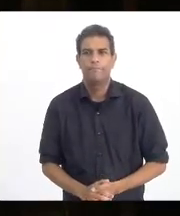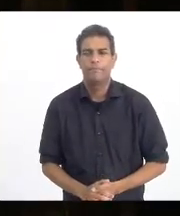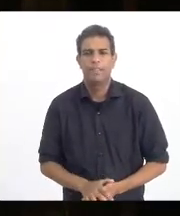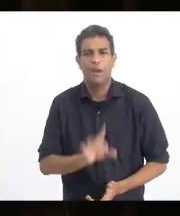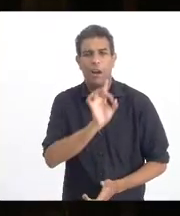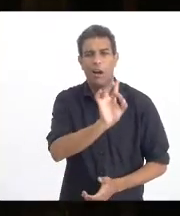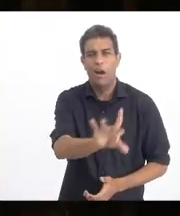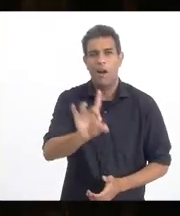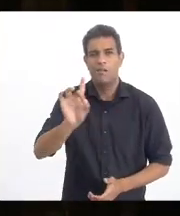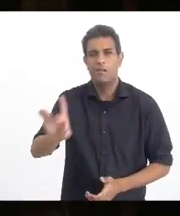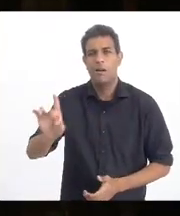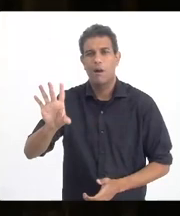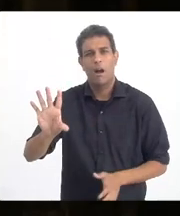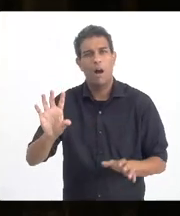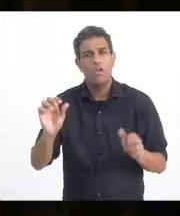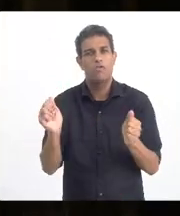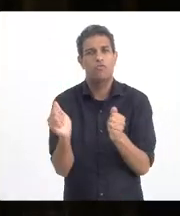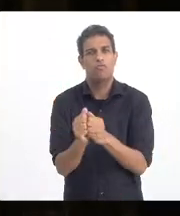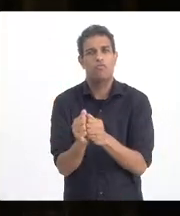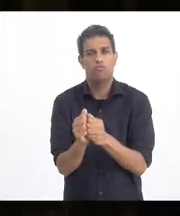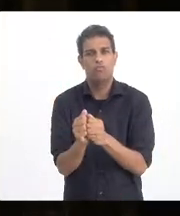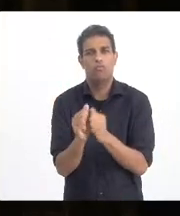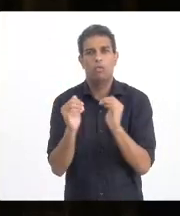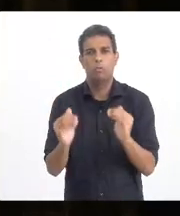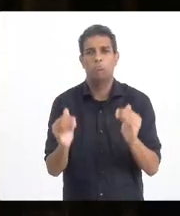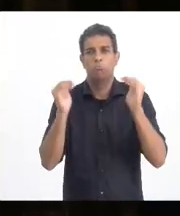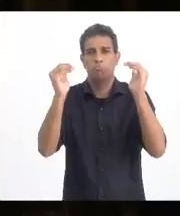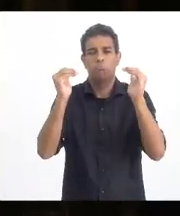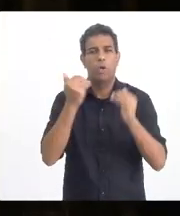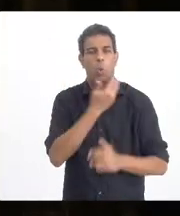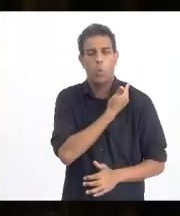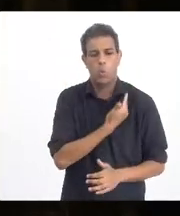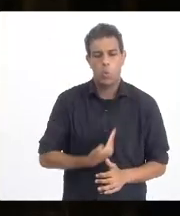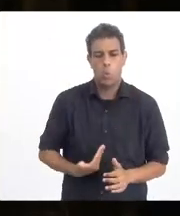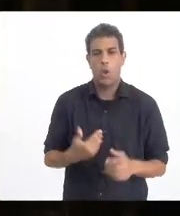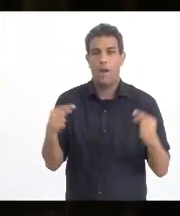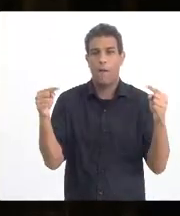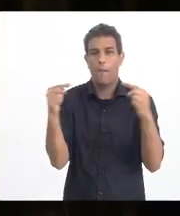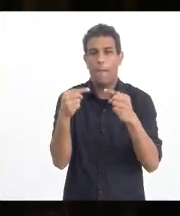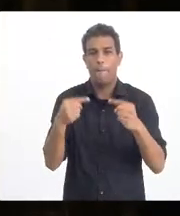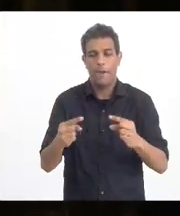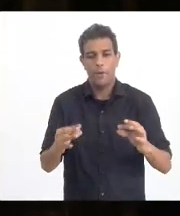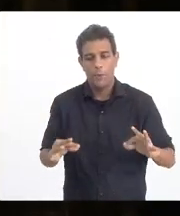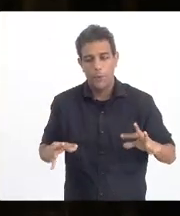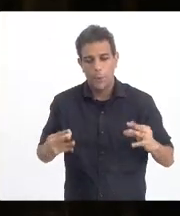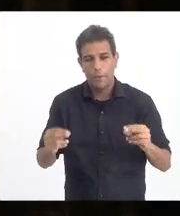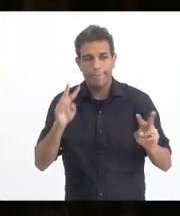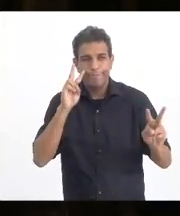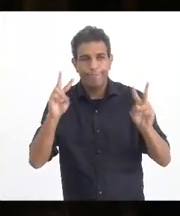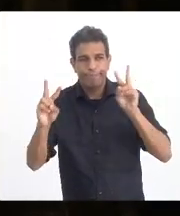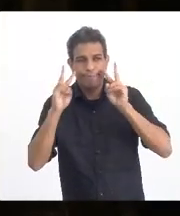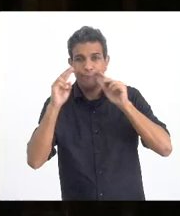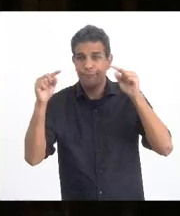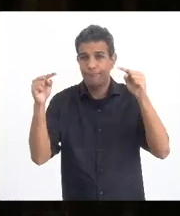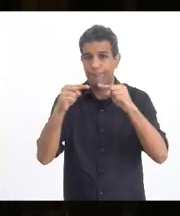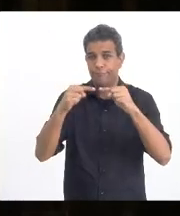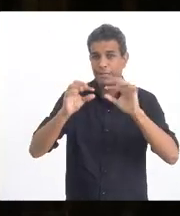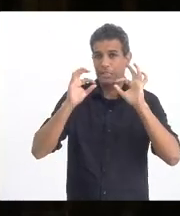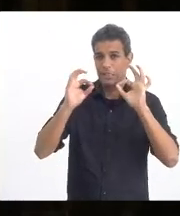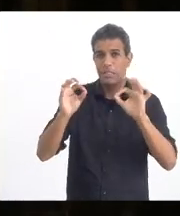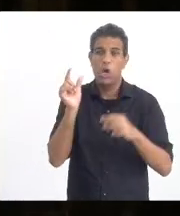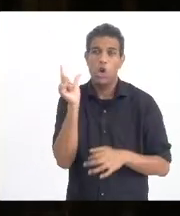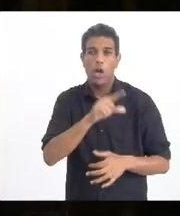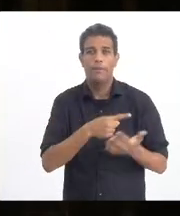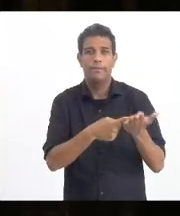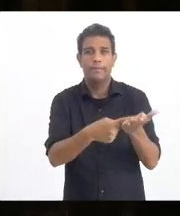Cabe ao Parlamento, junto ao governo e junto ao Conselho de Recuperação Fiscal, ver se é possível